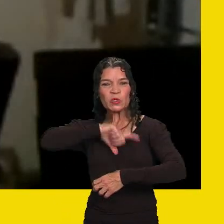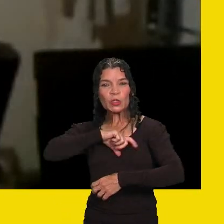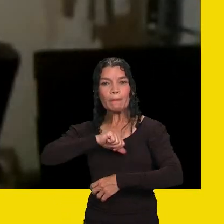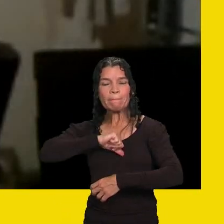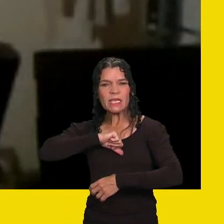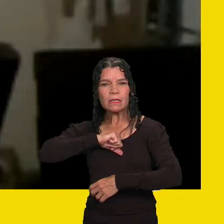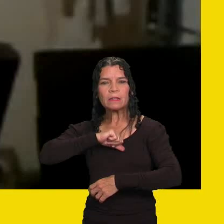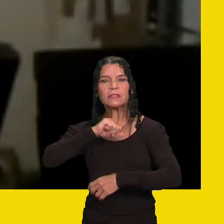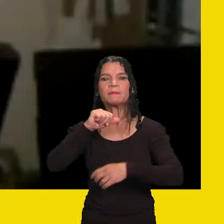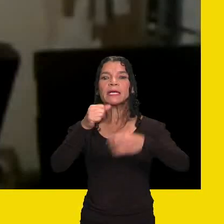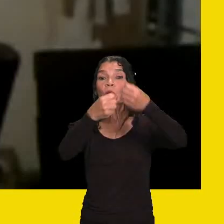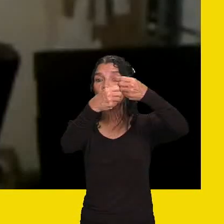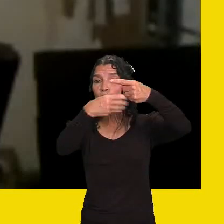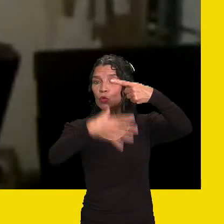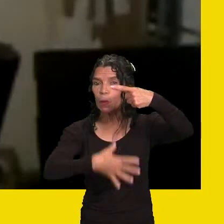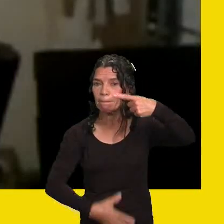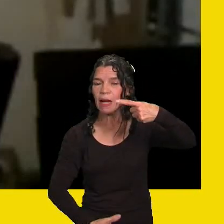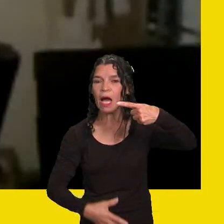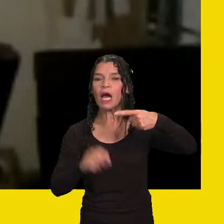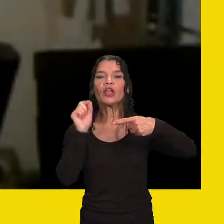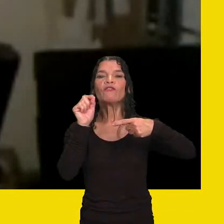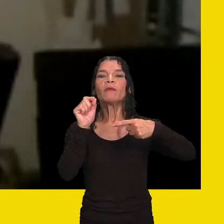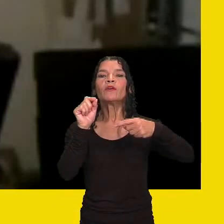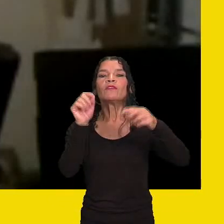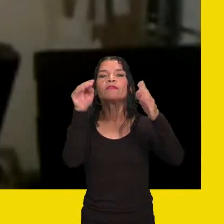a gente vai ver uma grande lista assim: